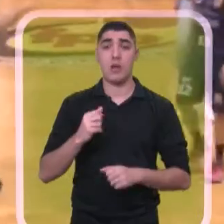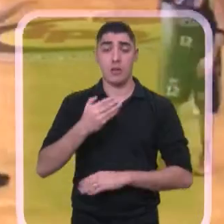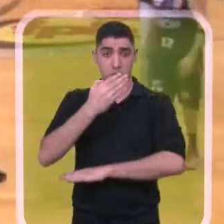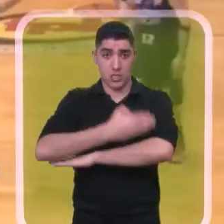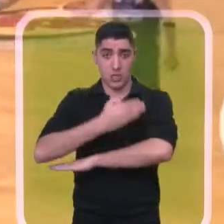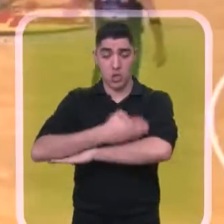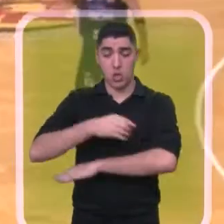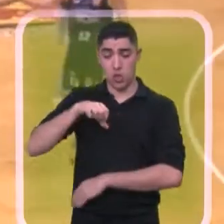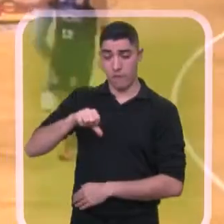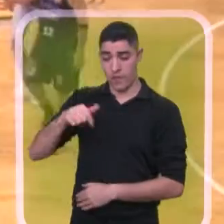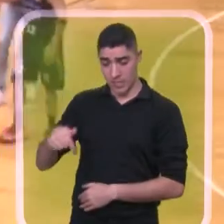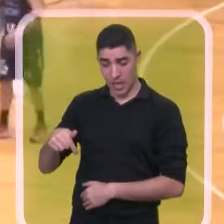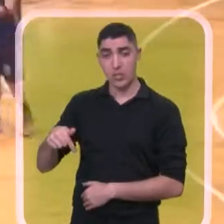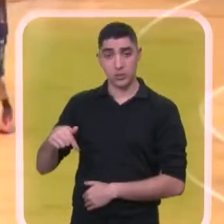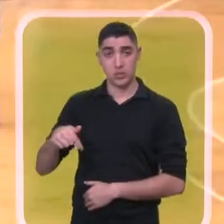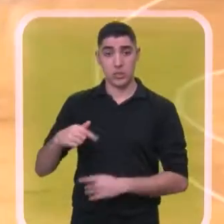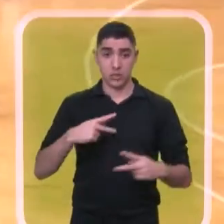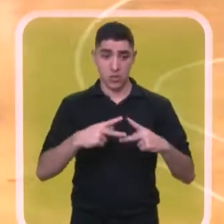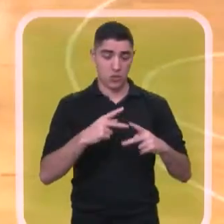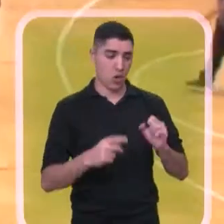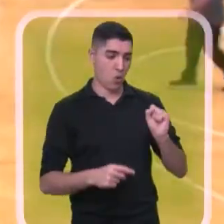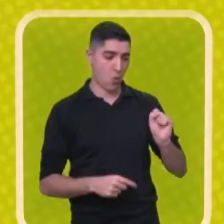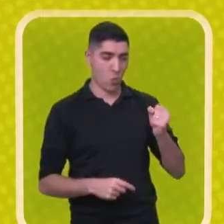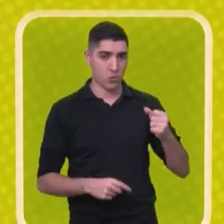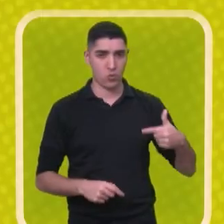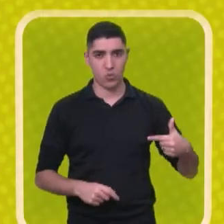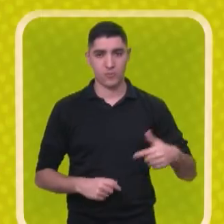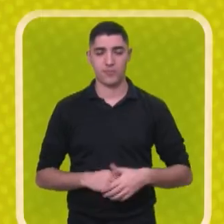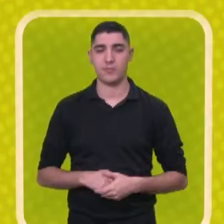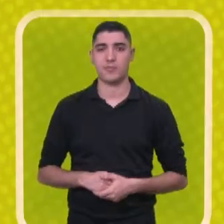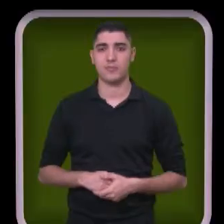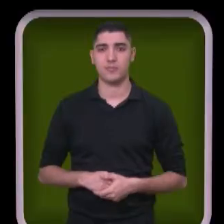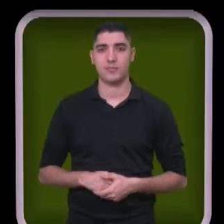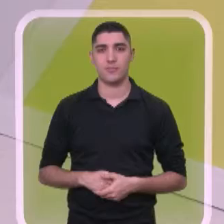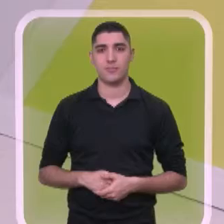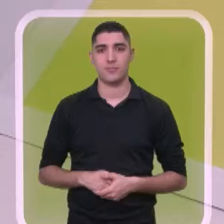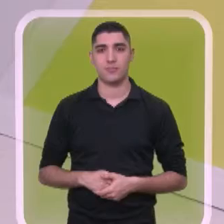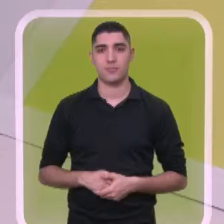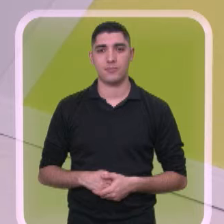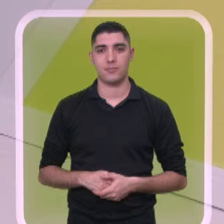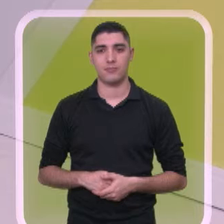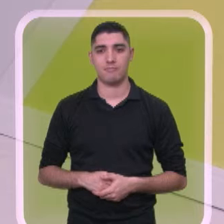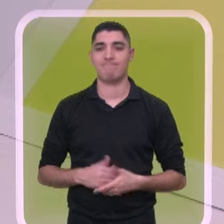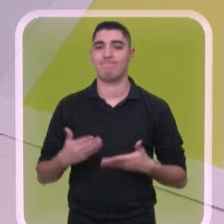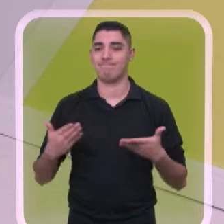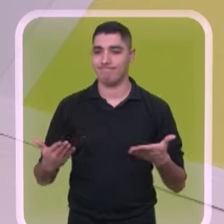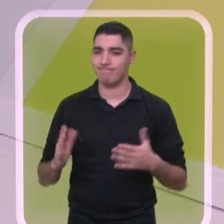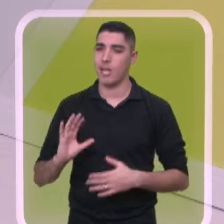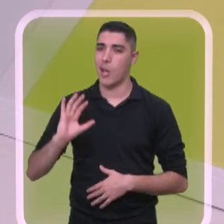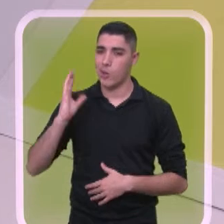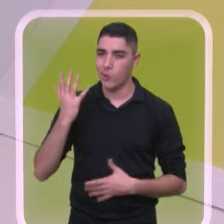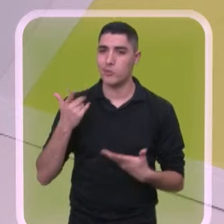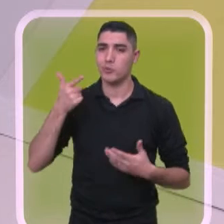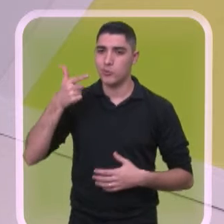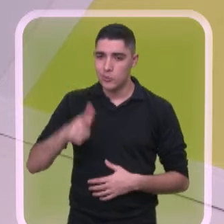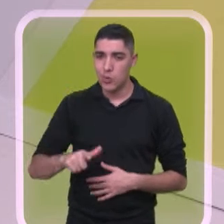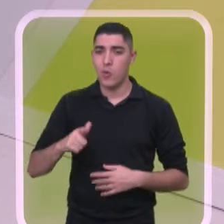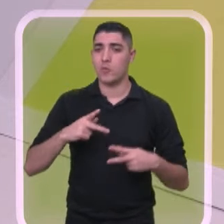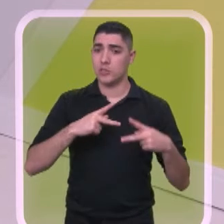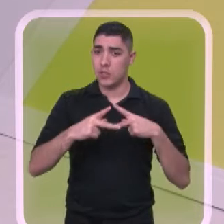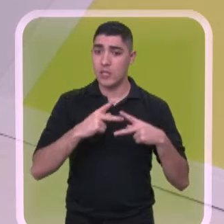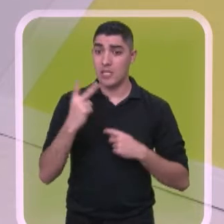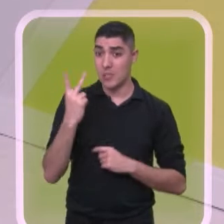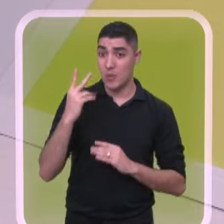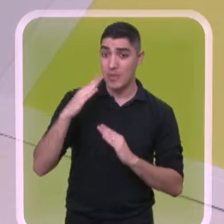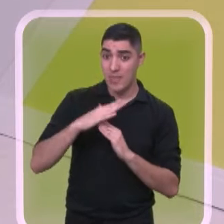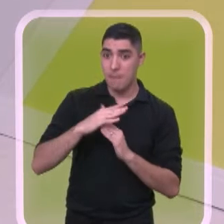Claro 97, São José 82. Que coisa, hein, Brunão? Mais uma vez o São José no segundo tempo